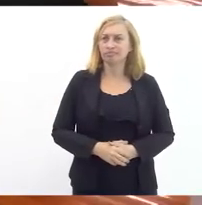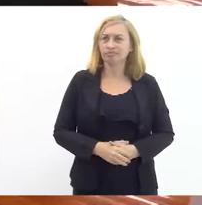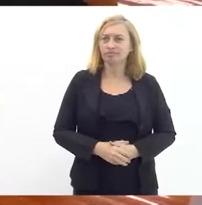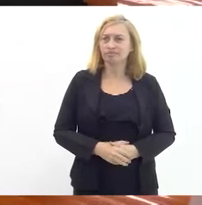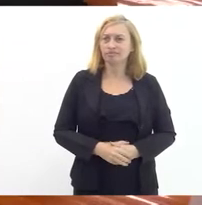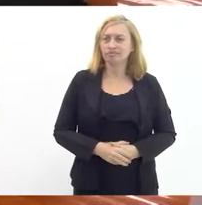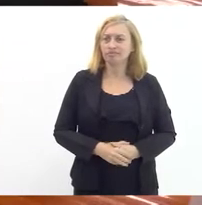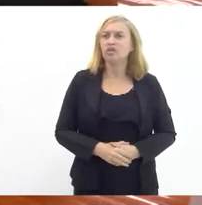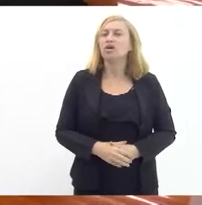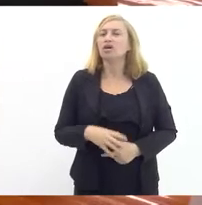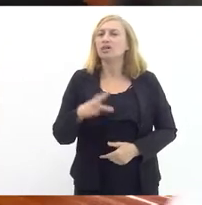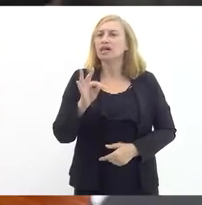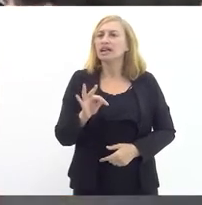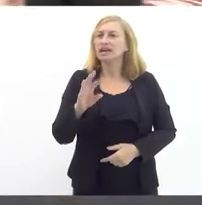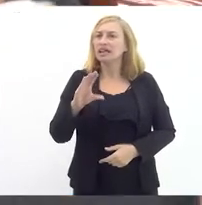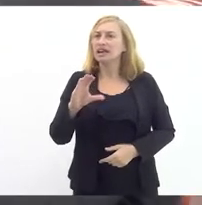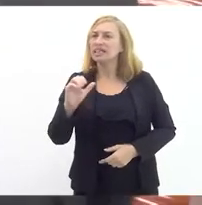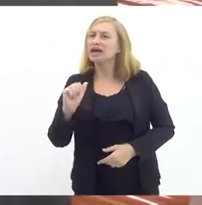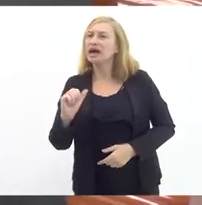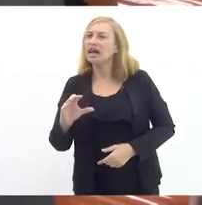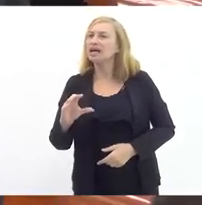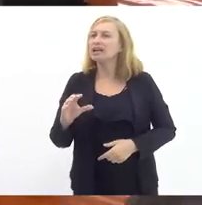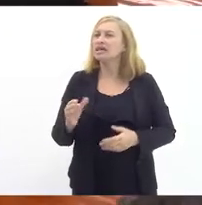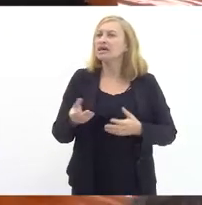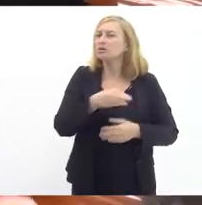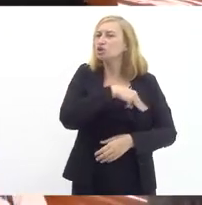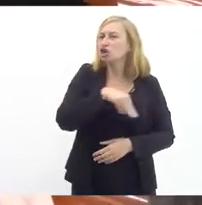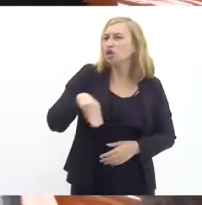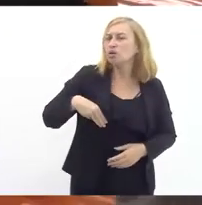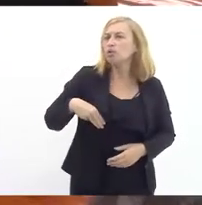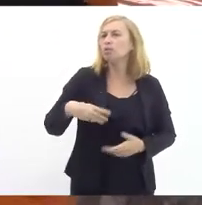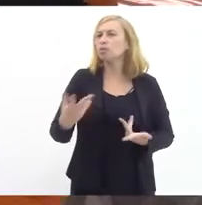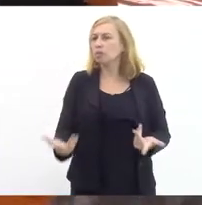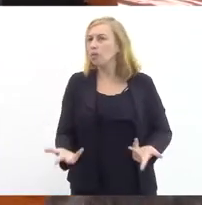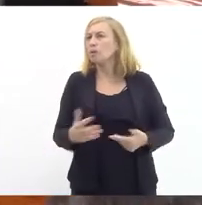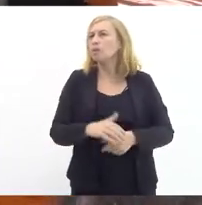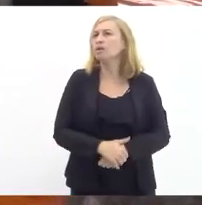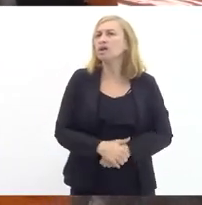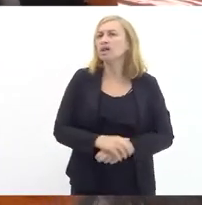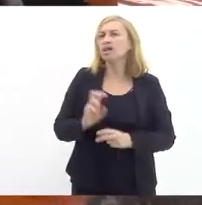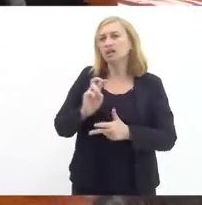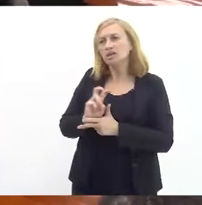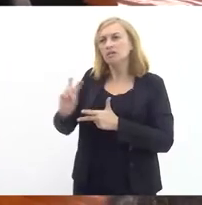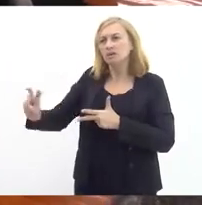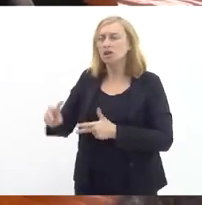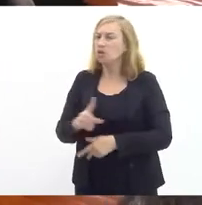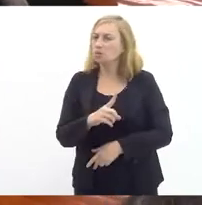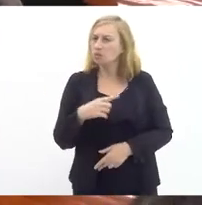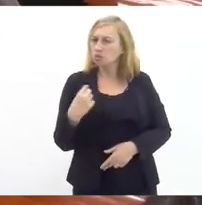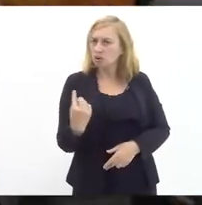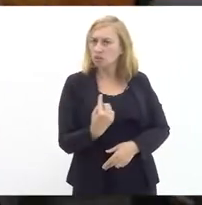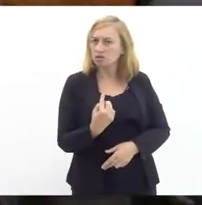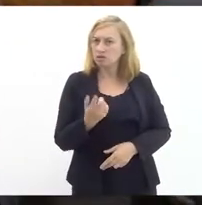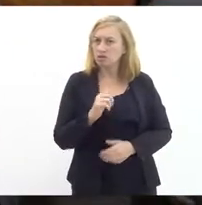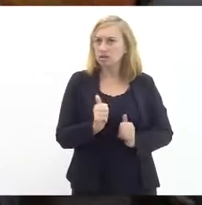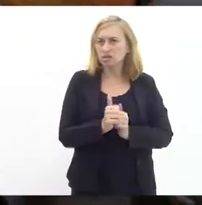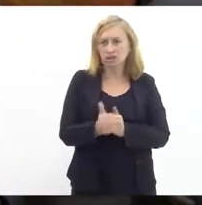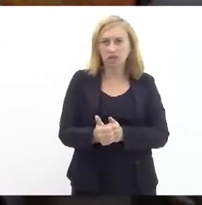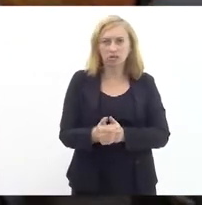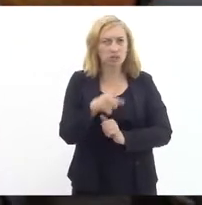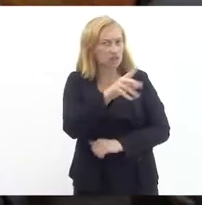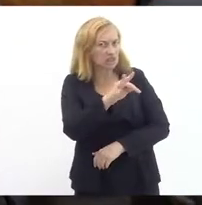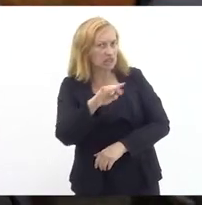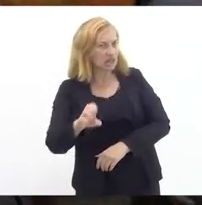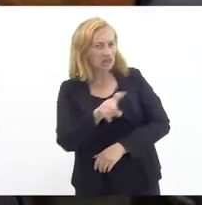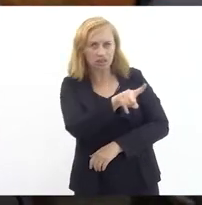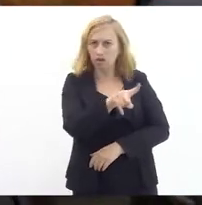ao TAC... celebrado entre o Ministério Público, Poder Concedente e a Supervia, nós não somos signatários desse TAC. O que